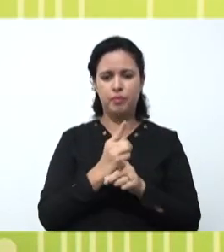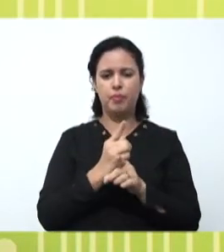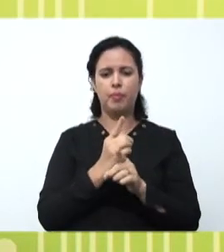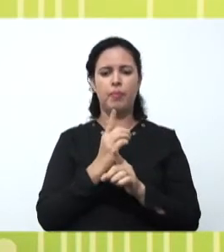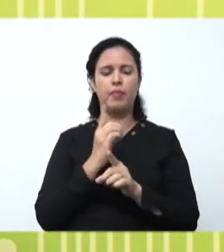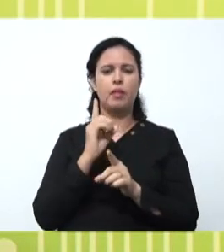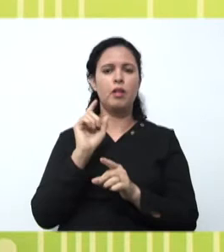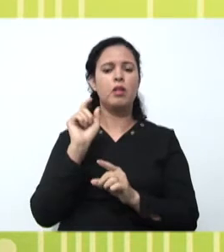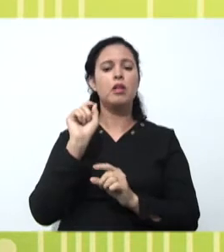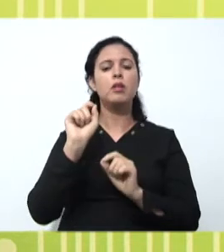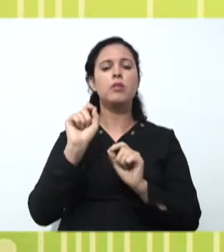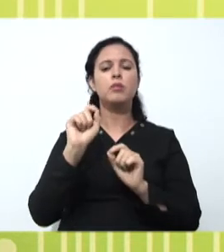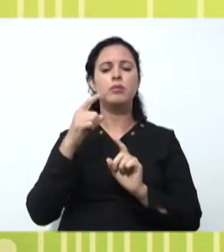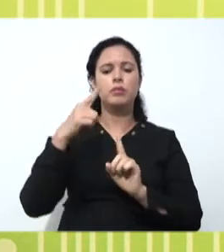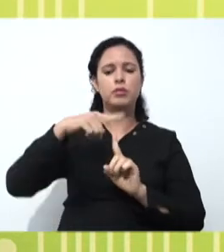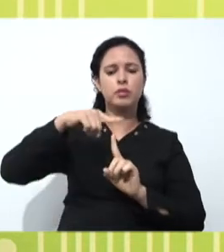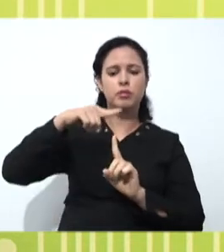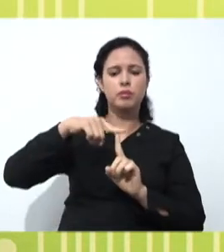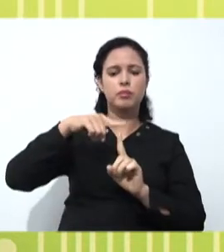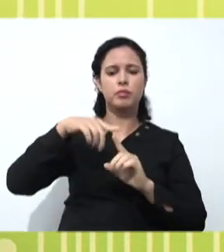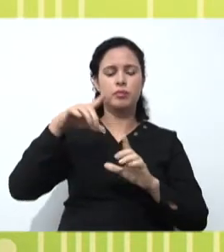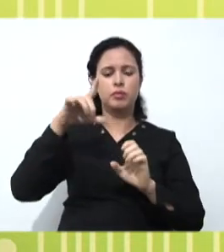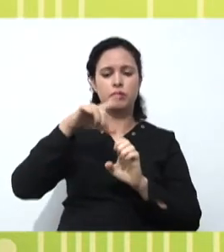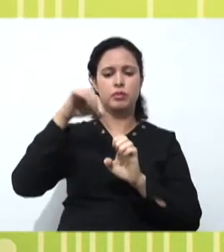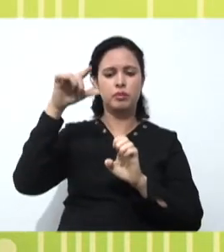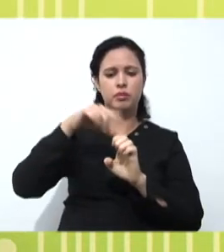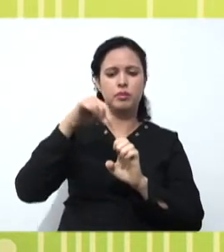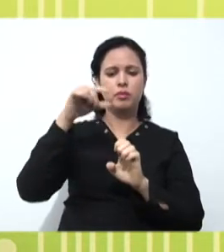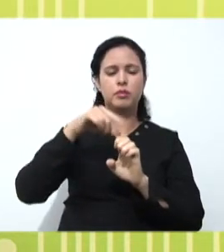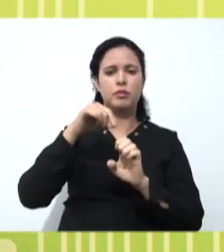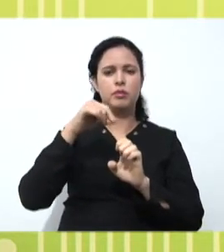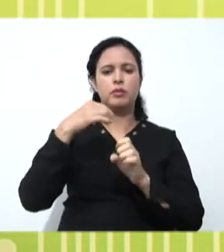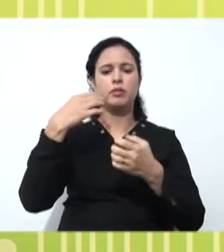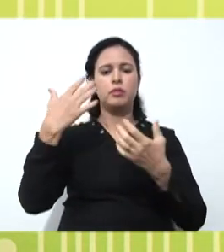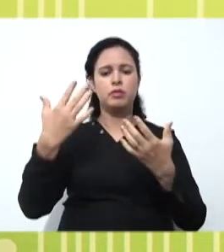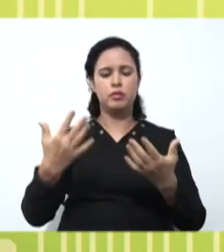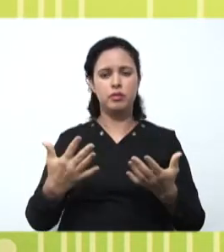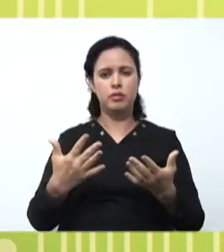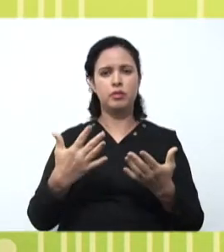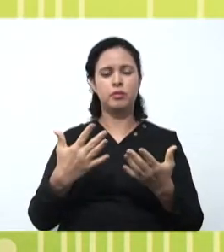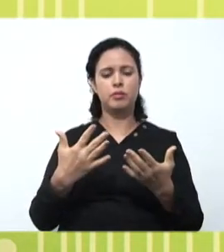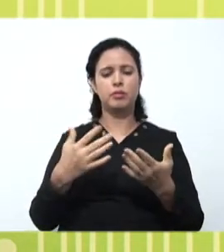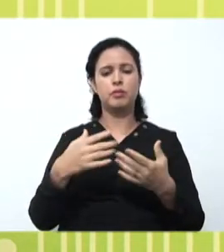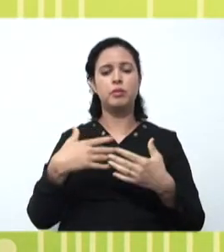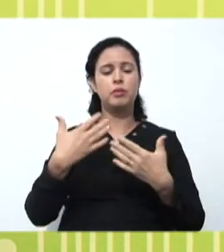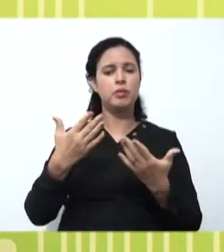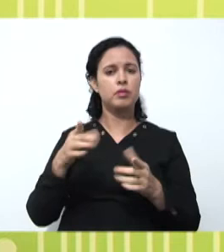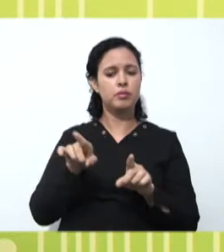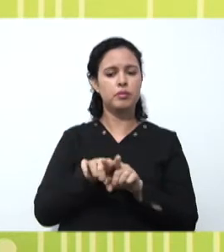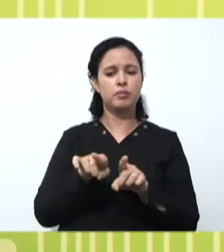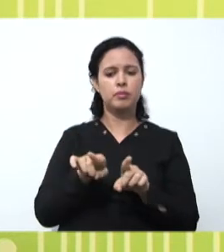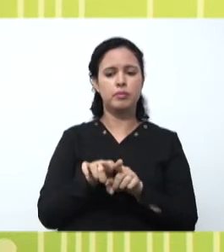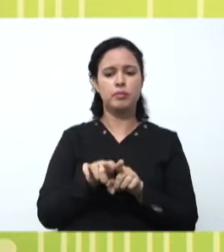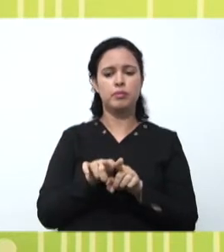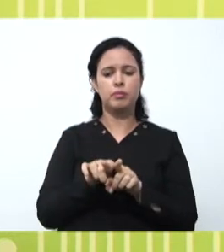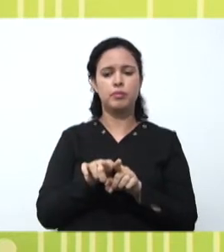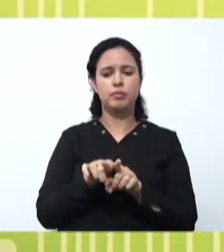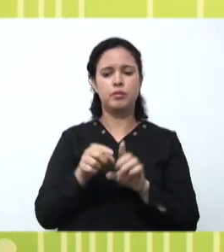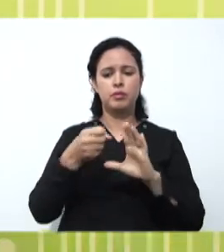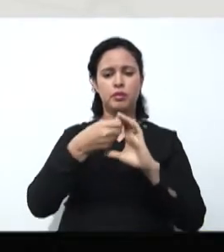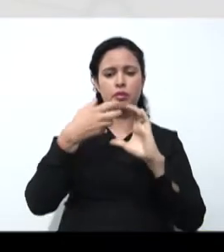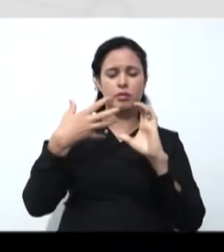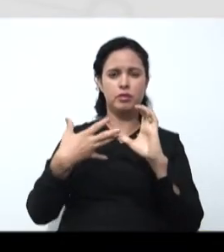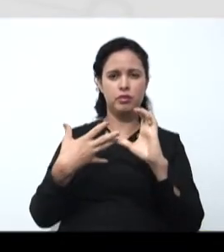descobrir que tipo de empreendedor é, né? Qual tipo de empresa que ele tem e qual é a